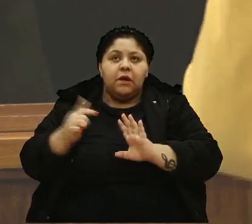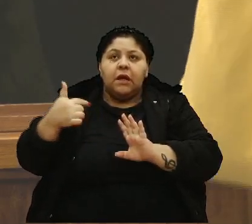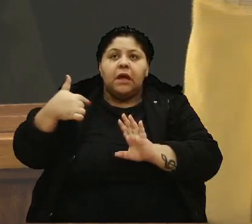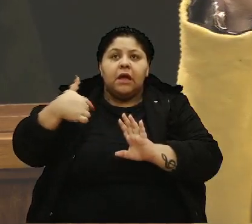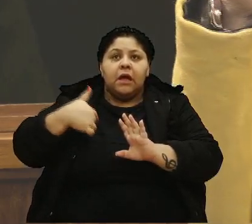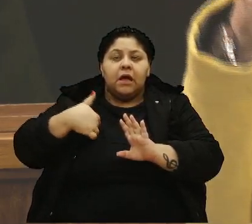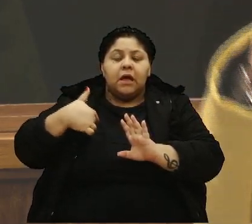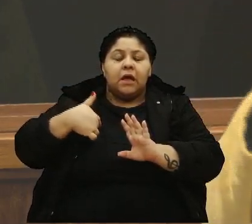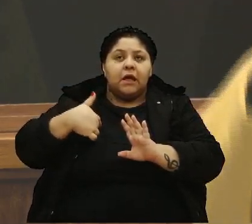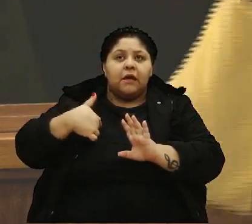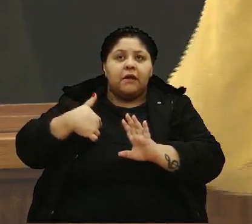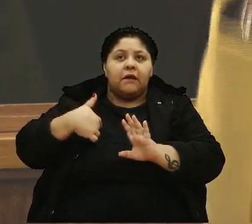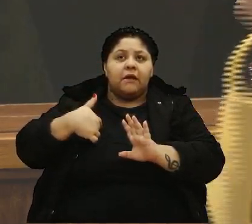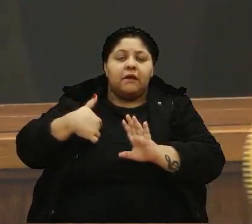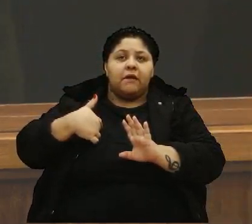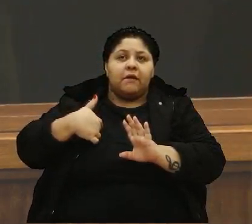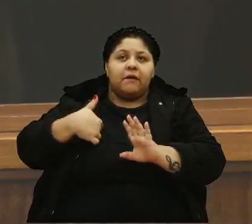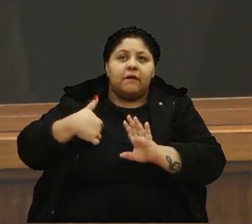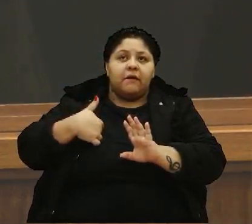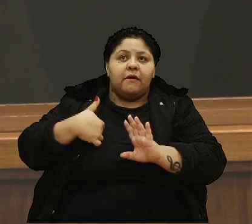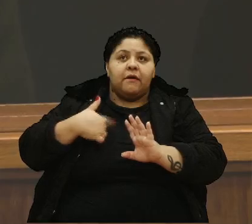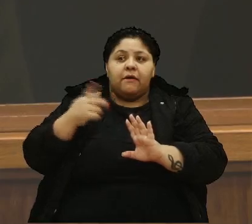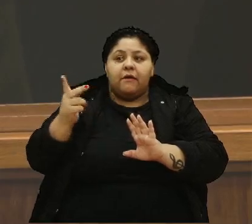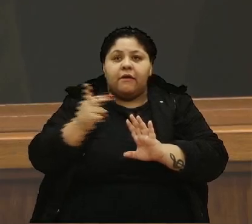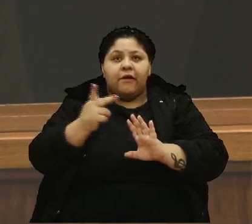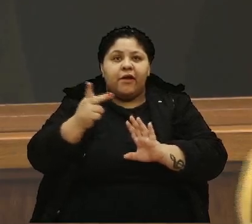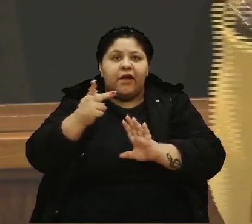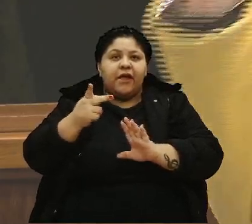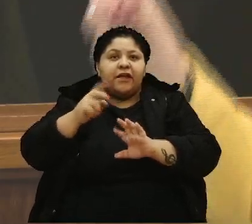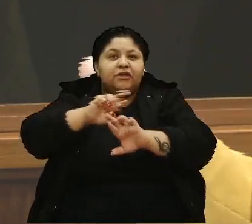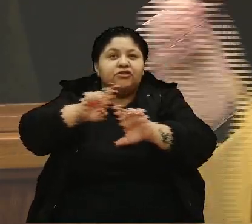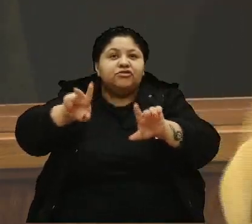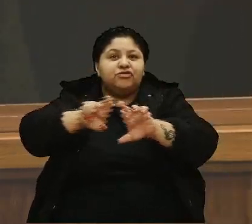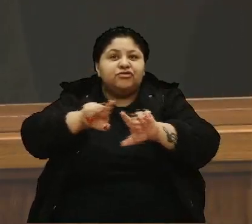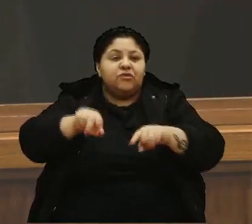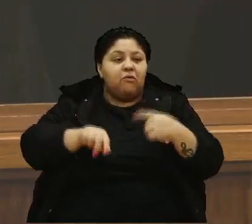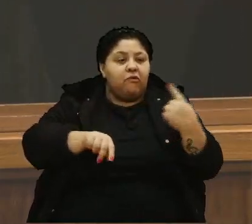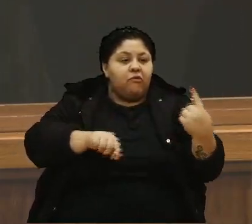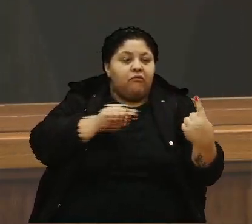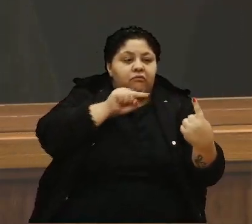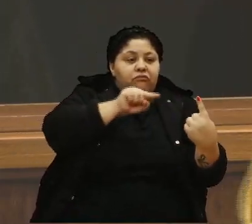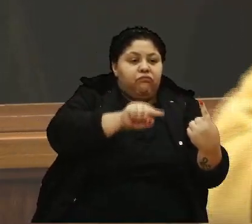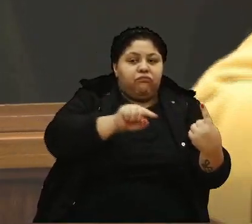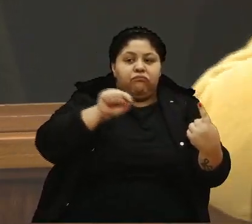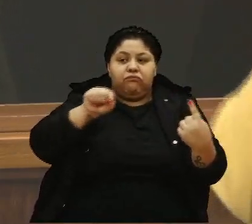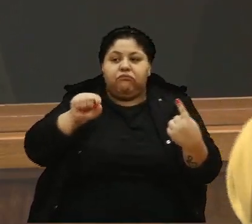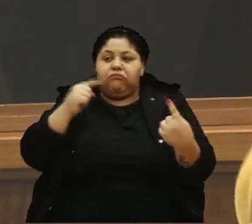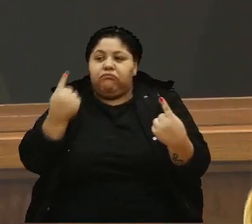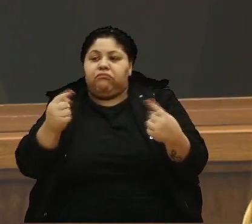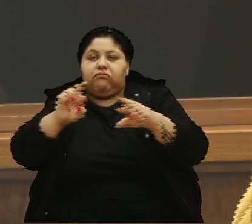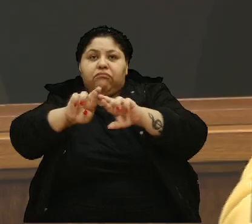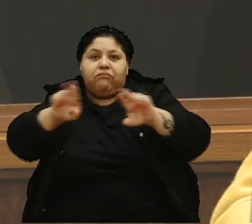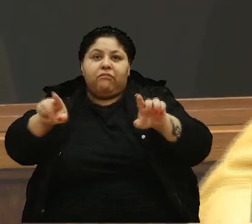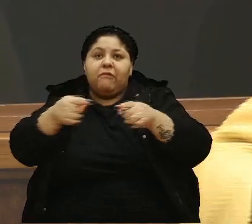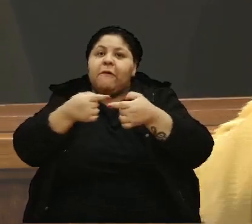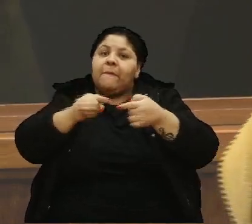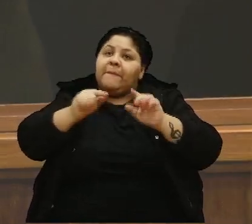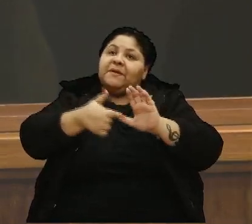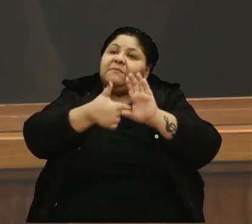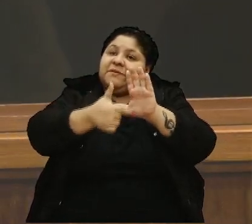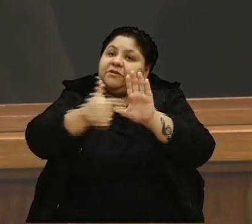sanei as dos dois. Eram tudo diferente. O que um dizia uma coisa, outro outra, mas nós